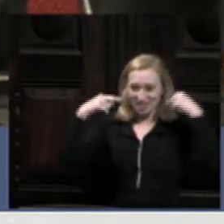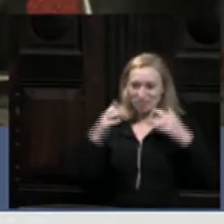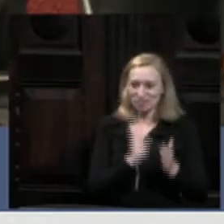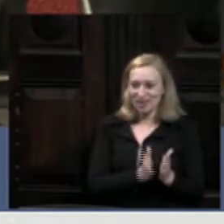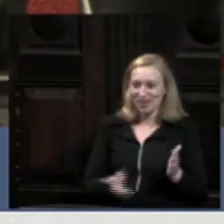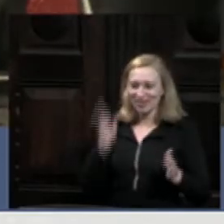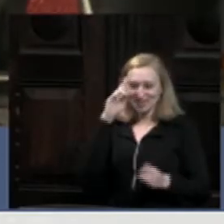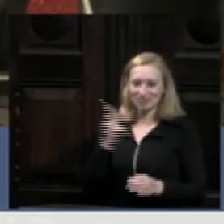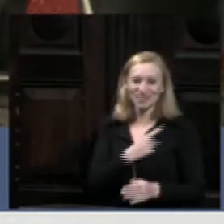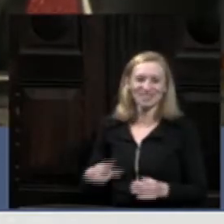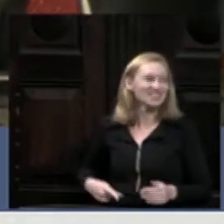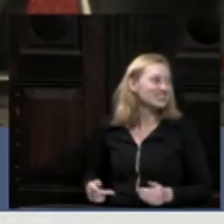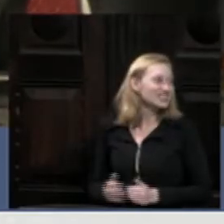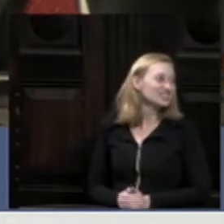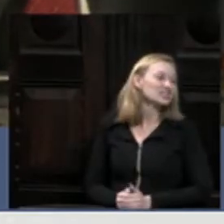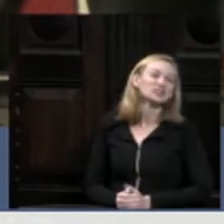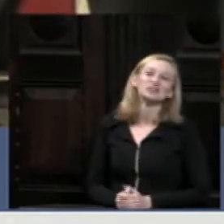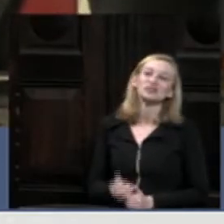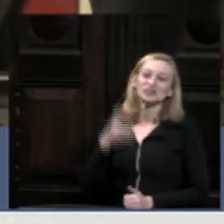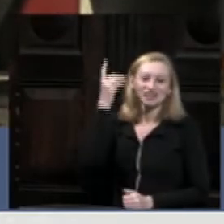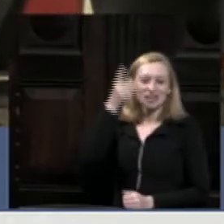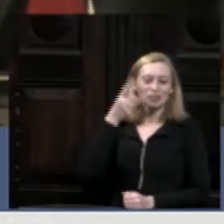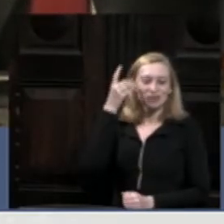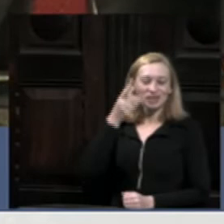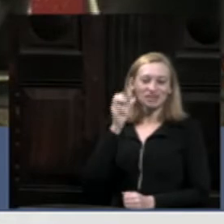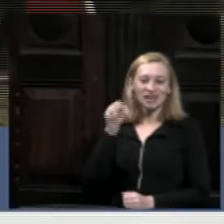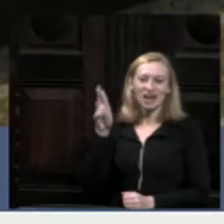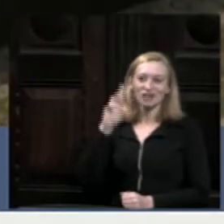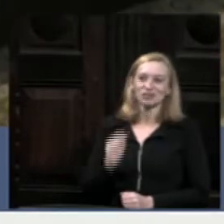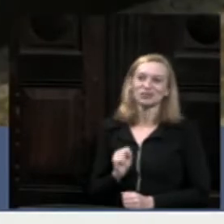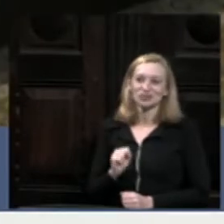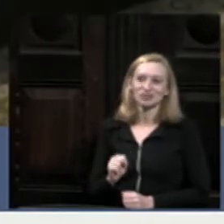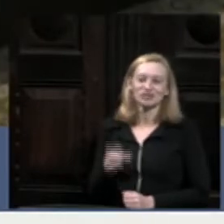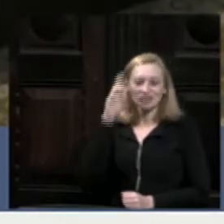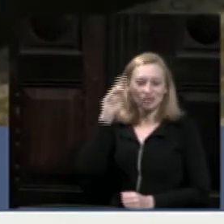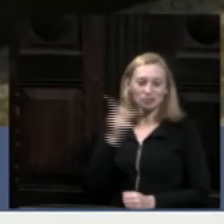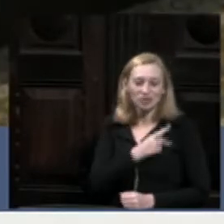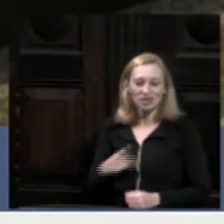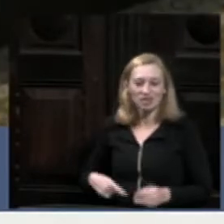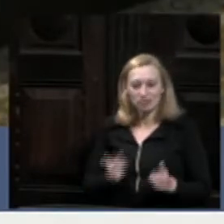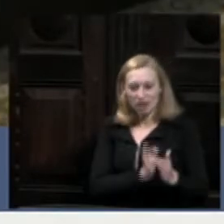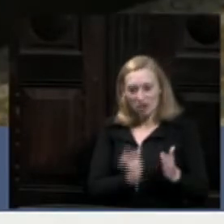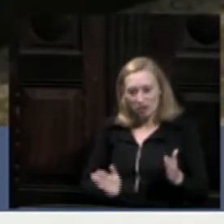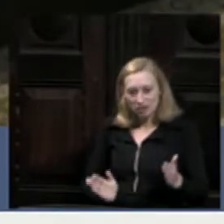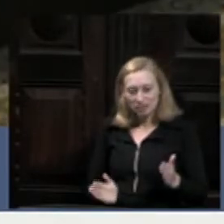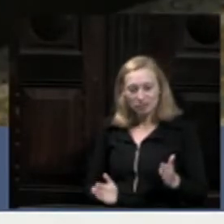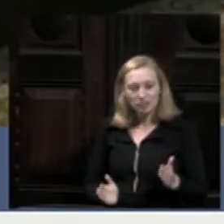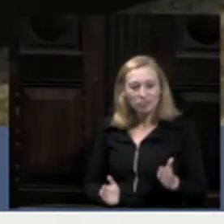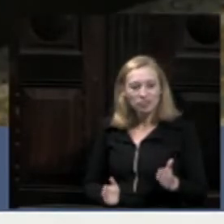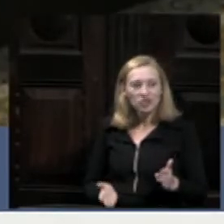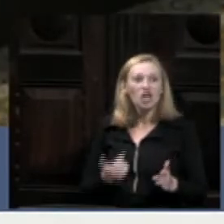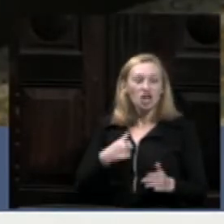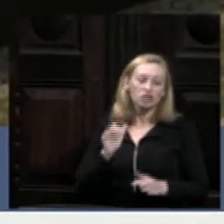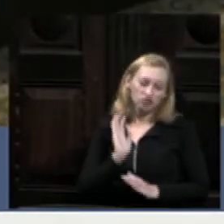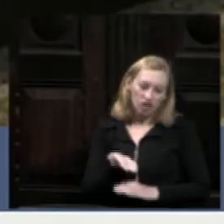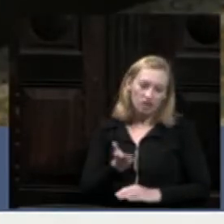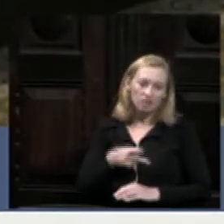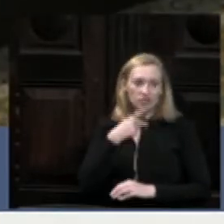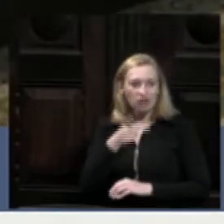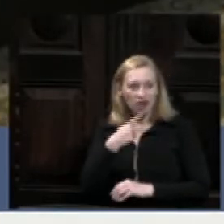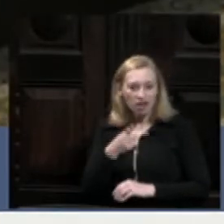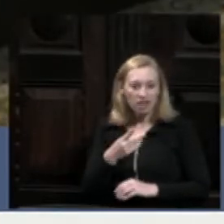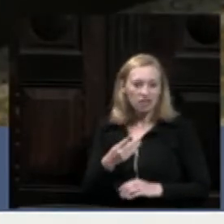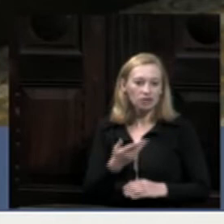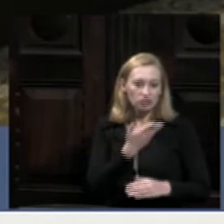presidente. Deputado Carlos Mink. Senhor presidente, pela ordem. Eu já falei com